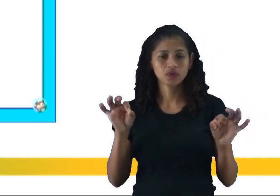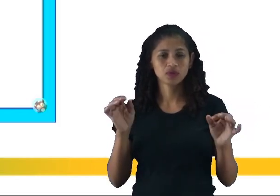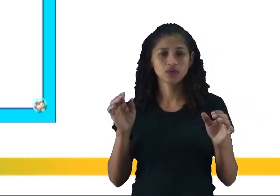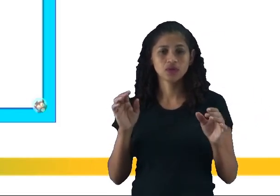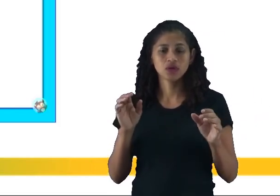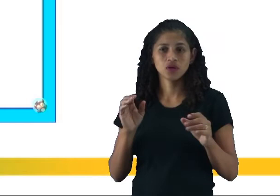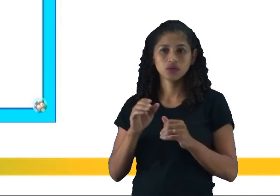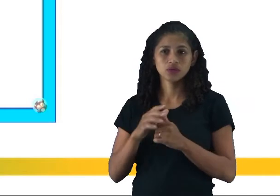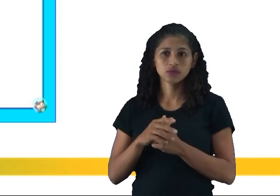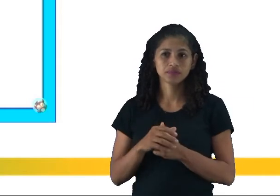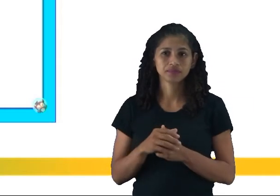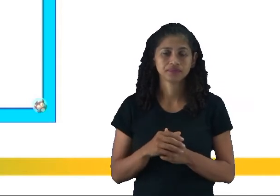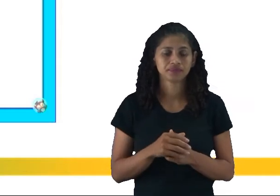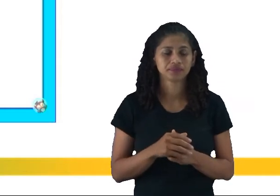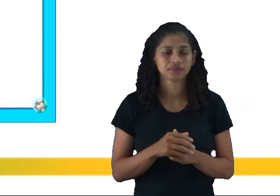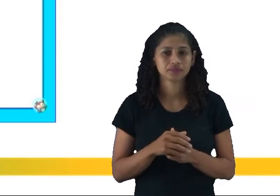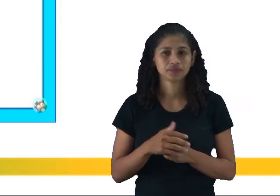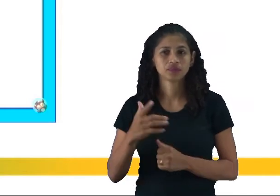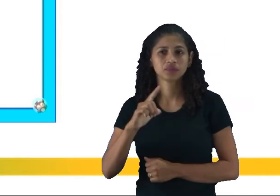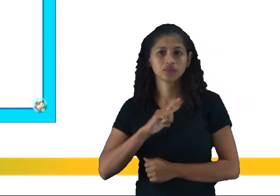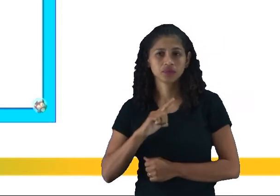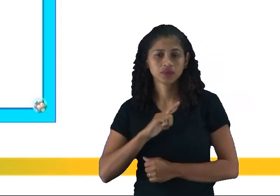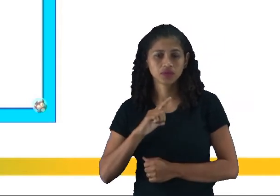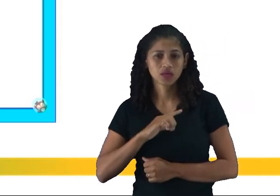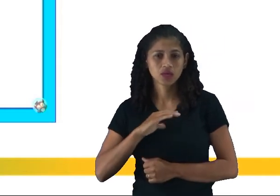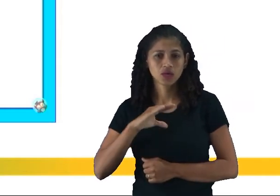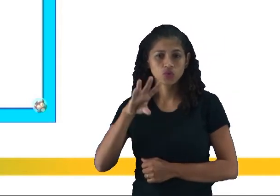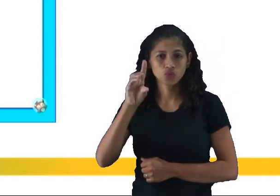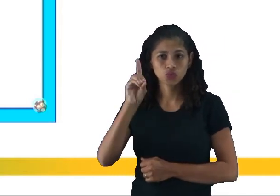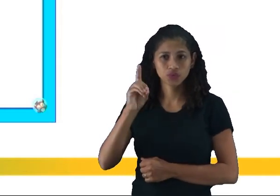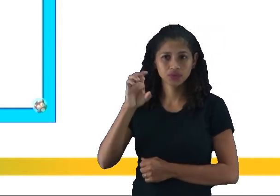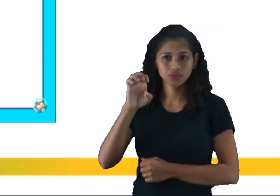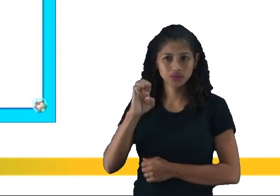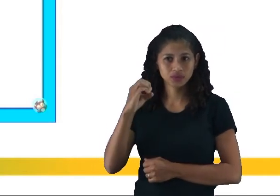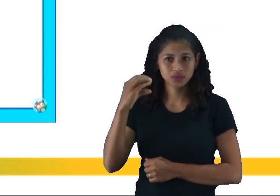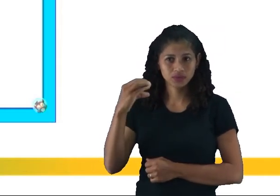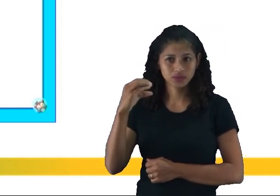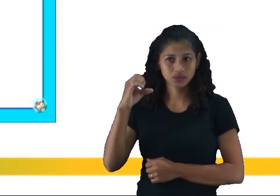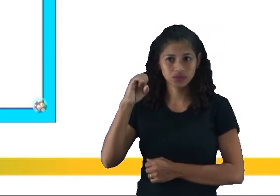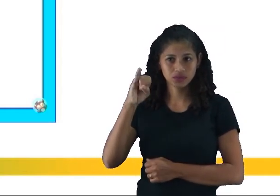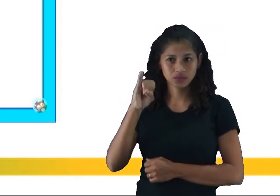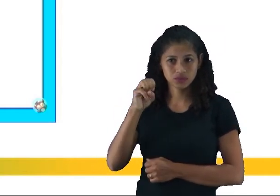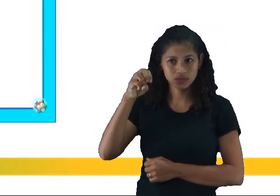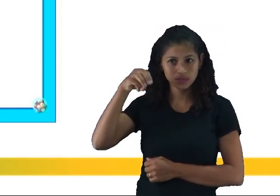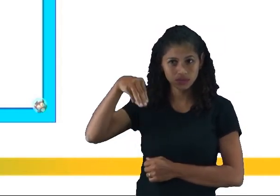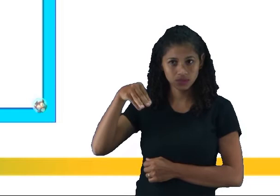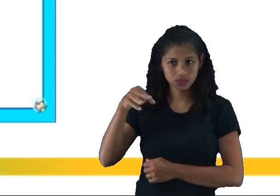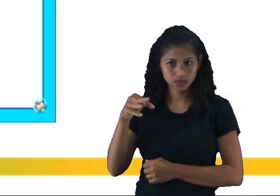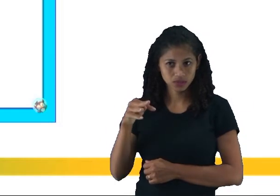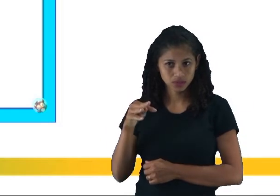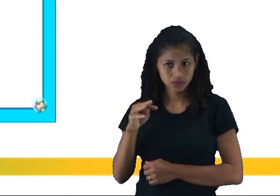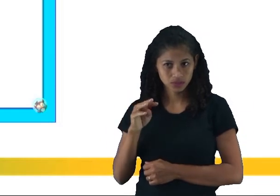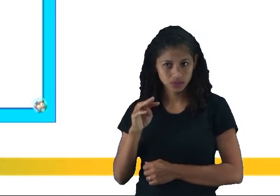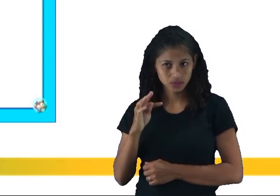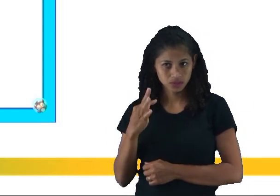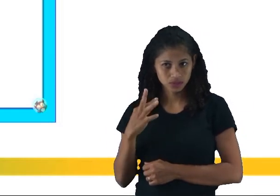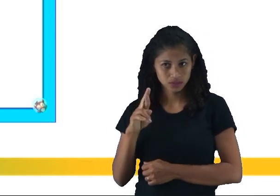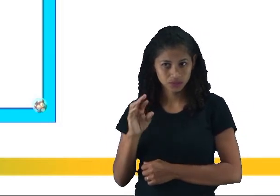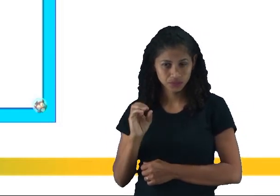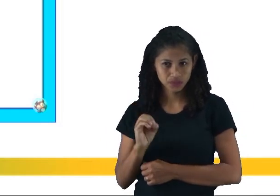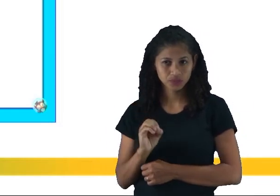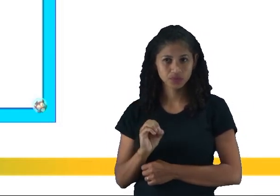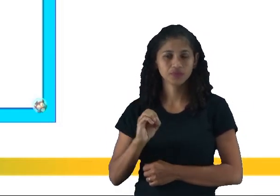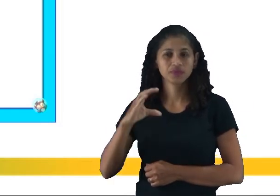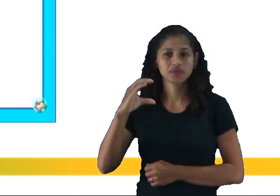Olha só, nós vamos ter o decímetro, representado pelas letras DM, o centímetro, representado